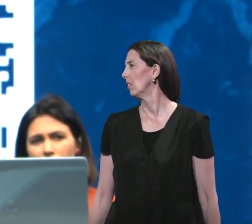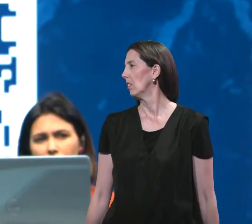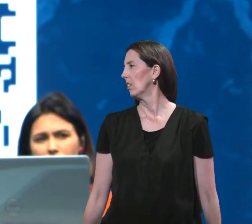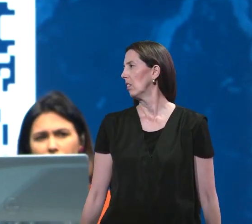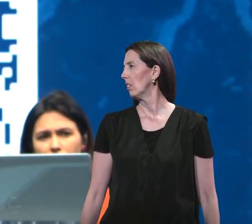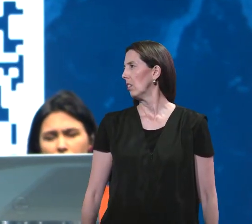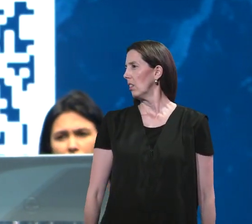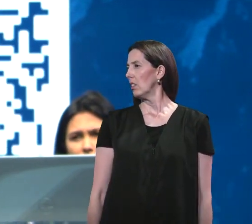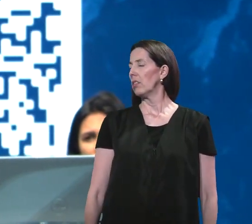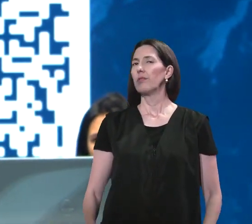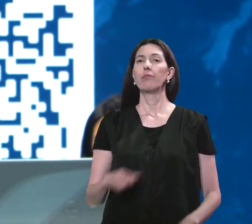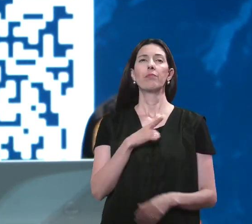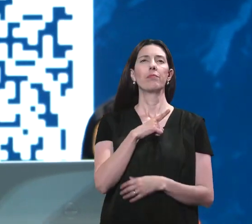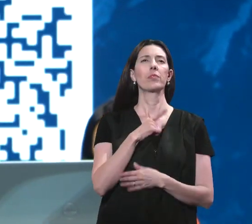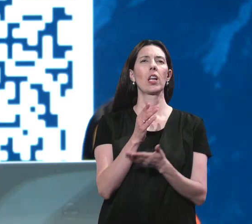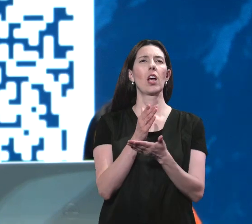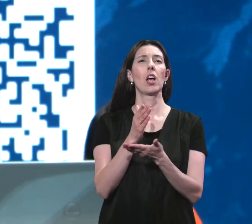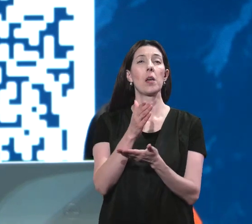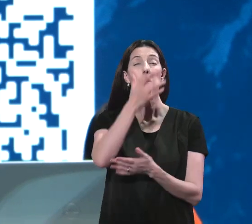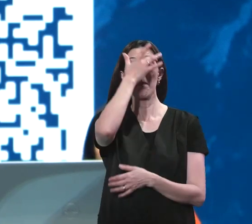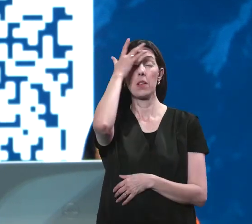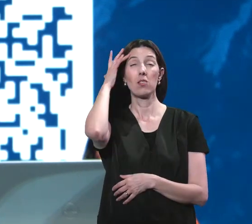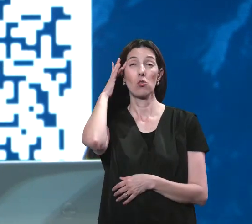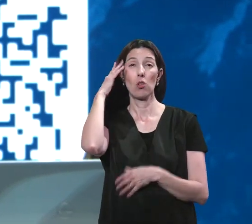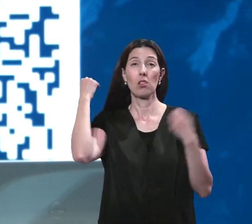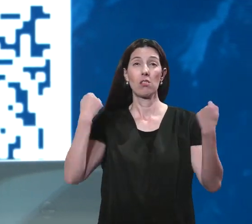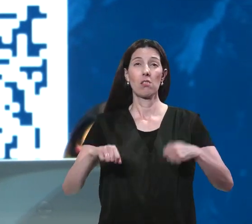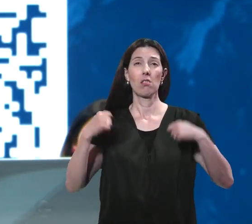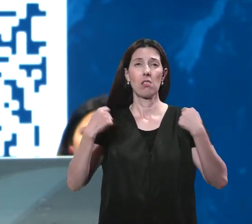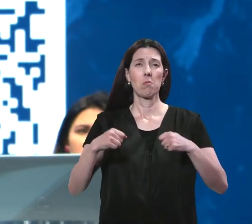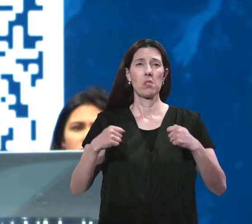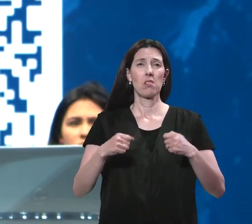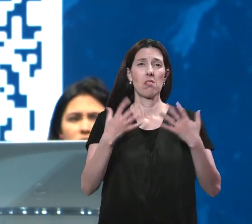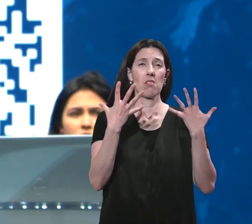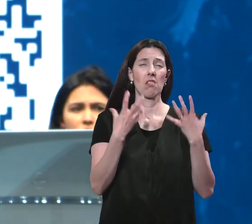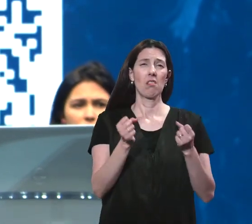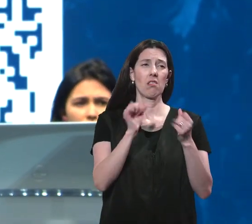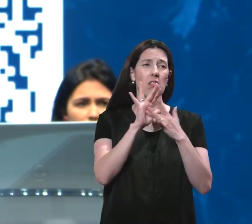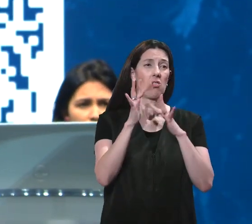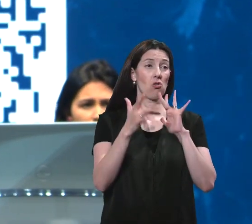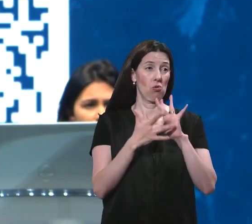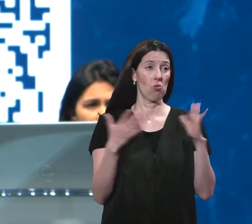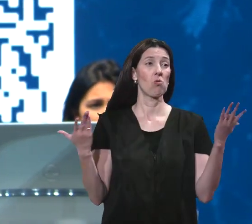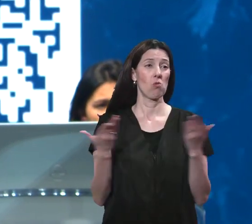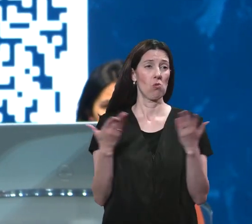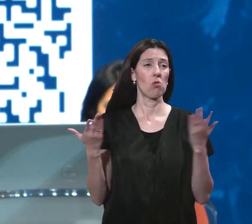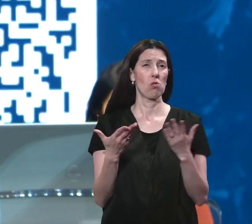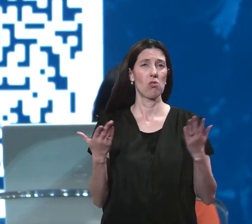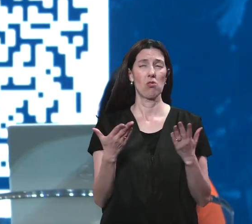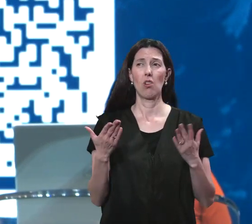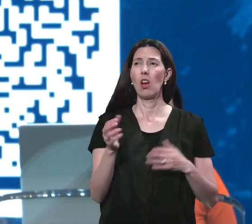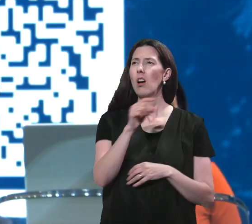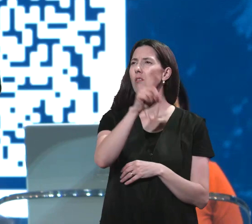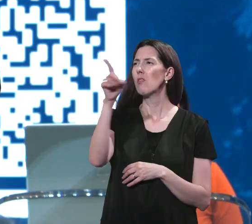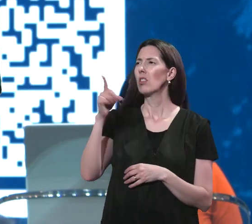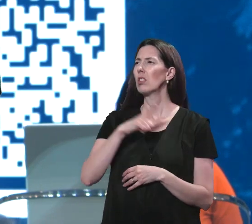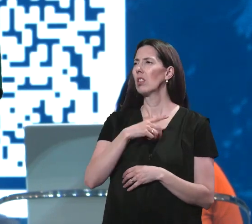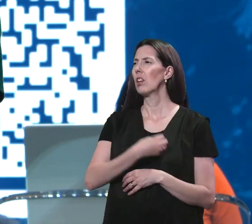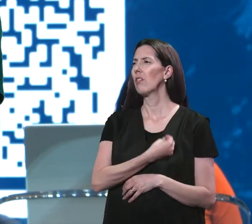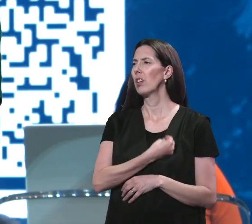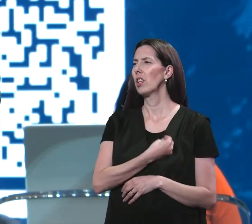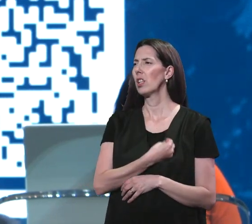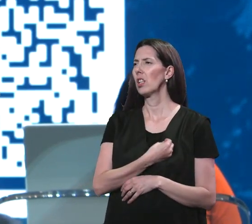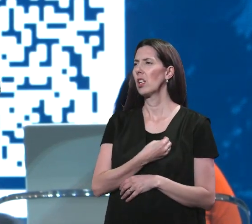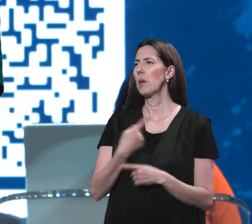Tem pessoas que precisam nascer de novo aqui hoje. Você veio aqui porque o seu amigo te convidou, alguém